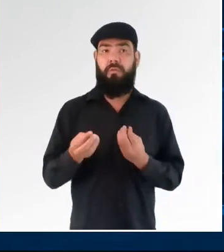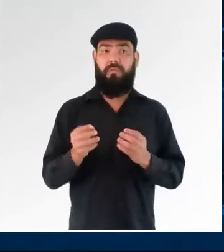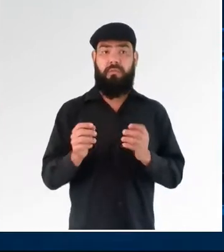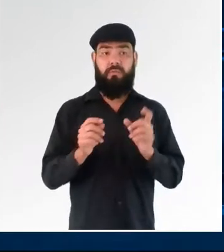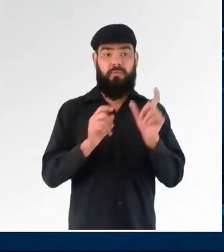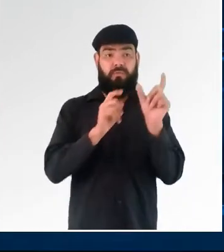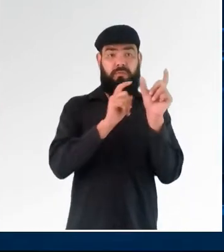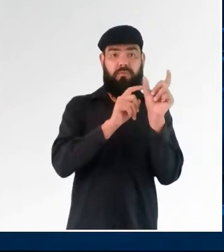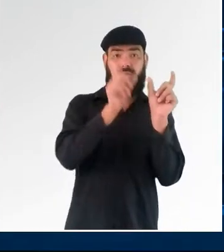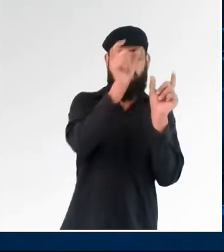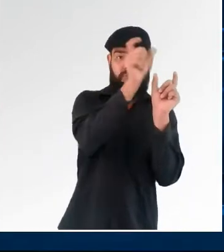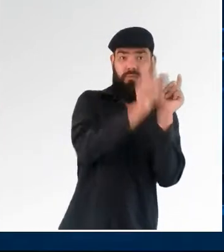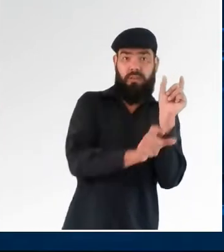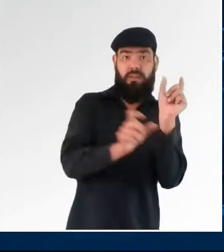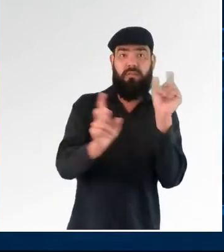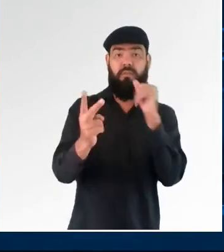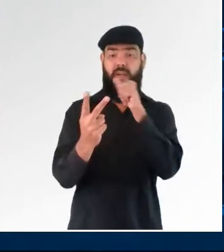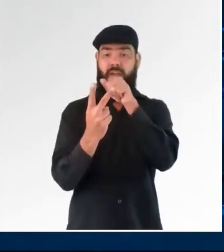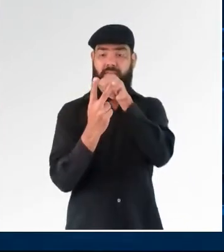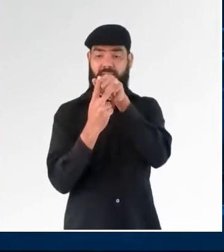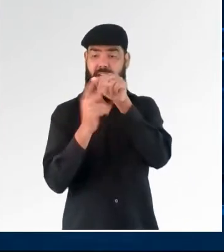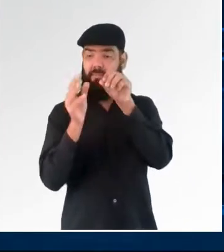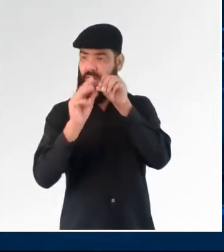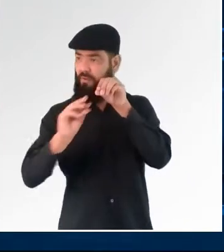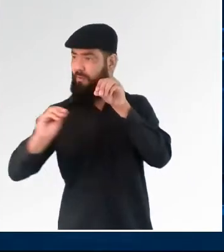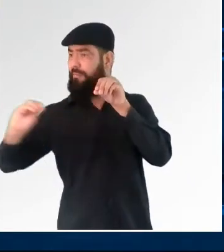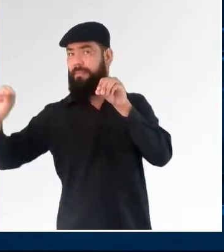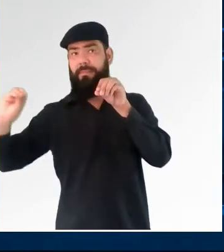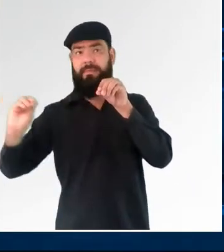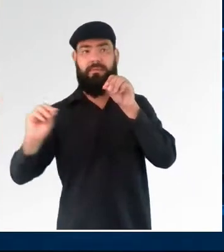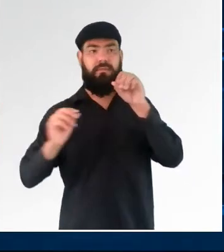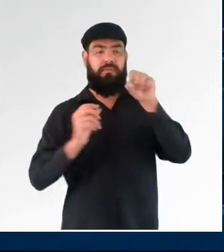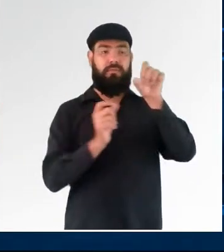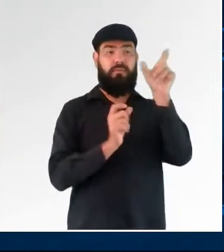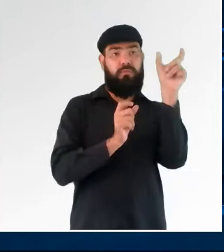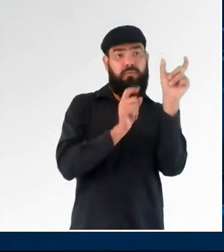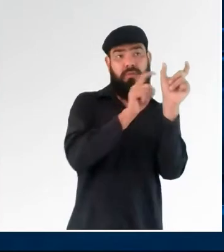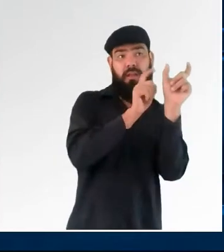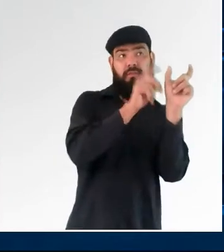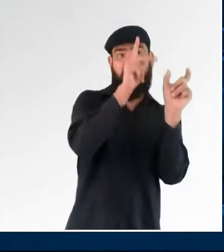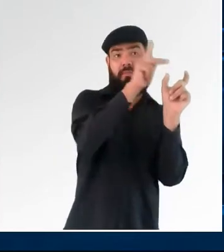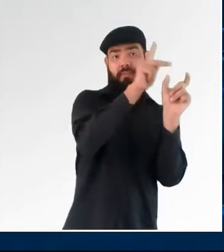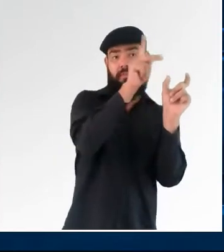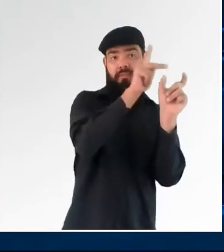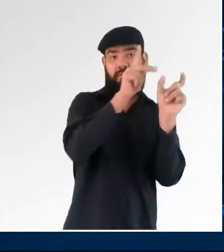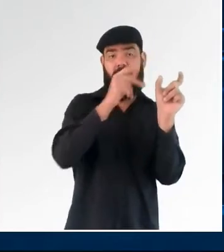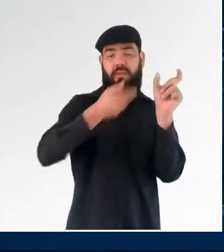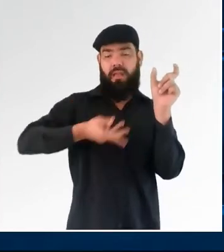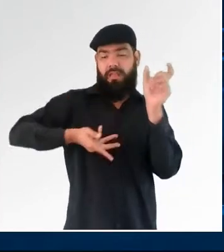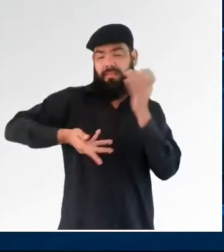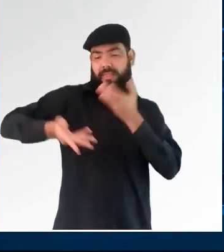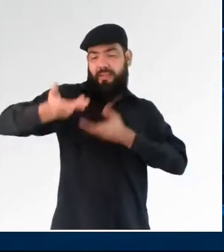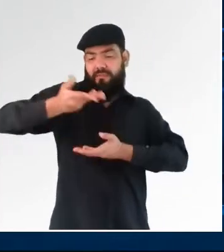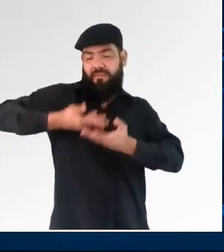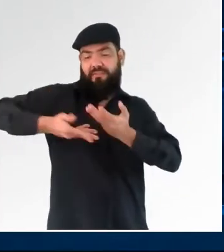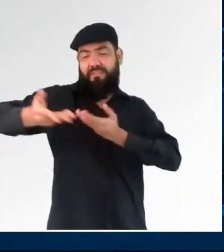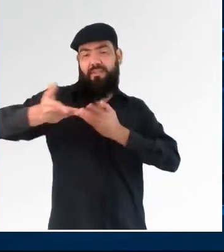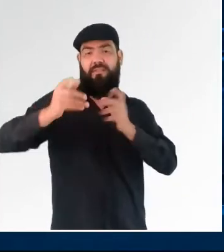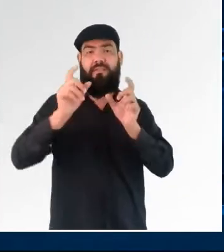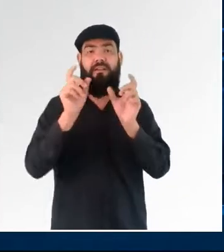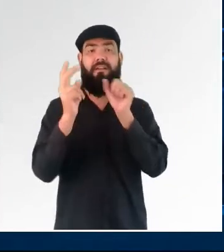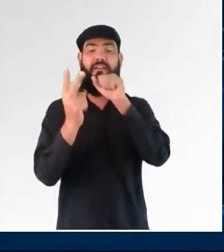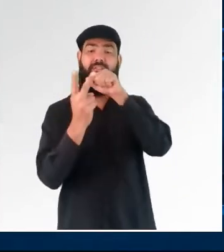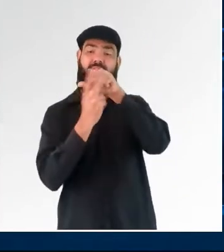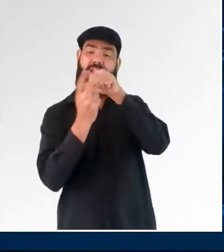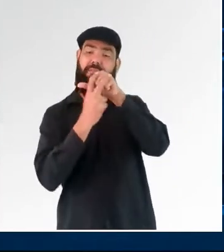seu complemento. Né? Temos aí, ó, sujeito, professor, devolveu, verbo e os seus complementos